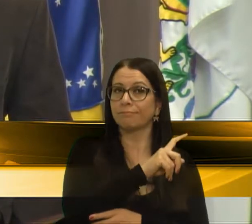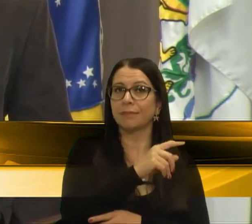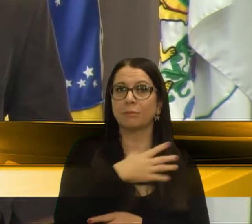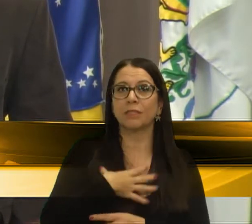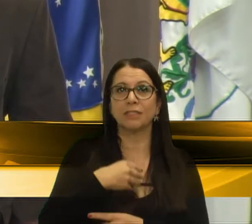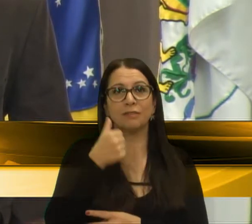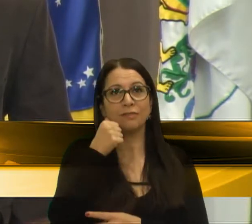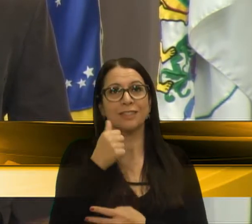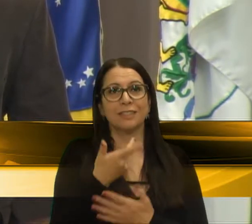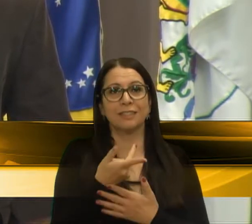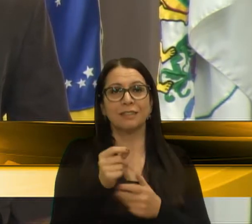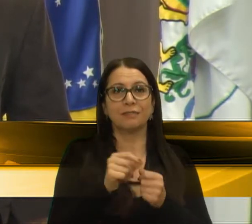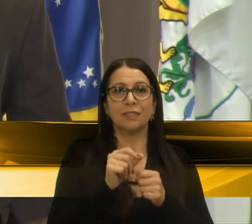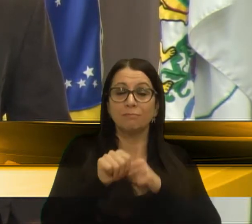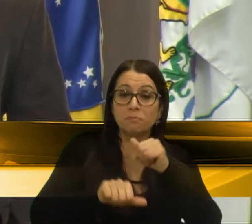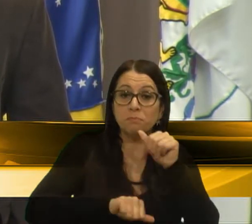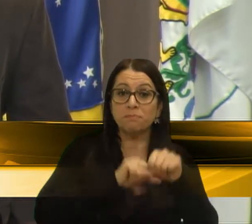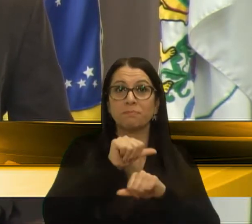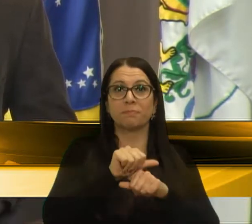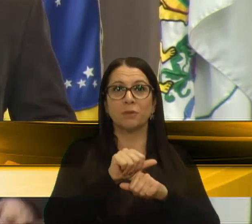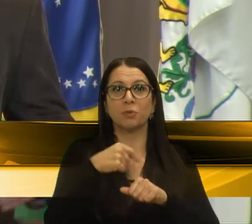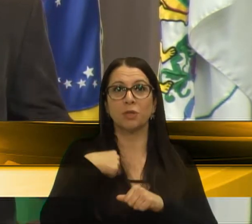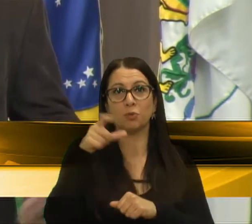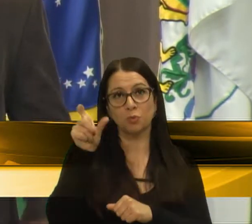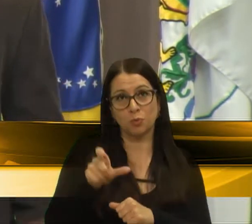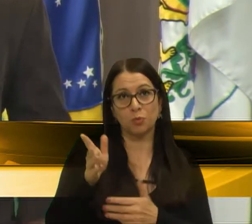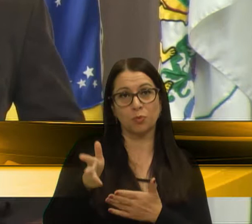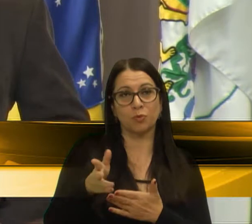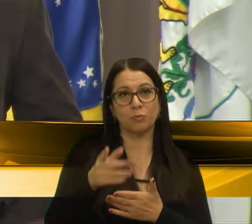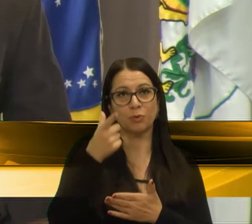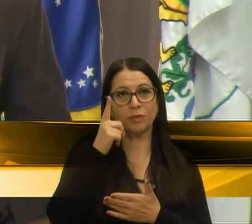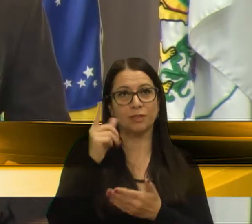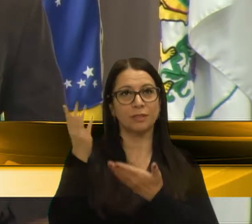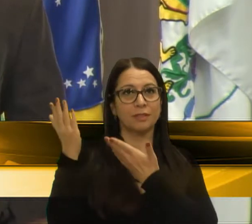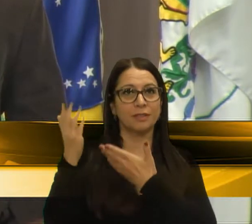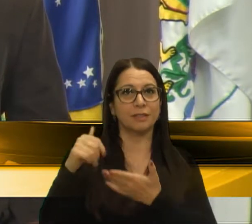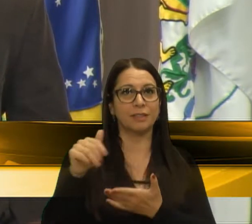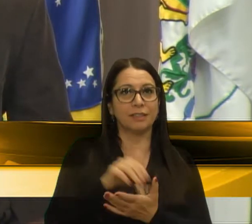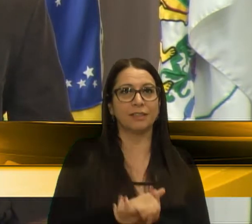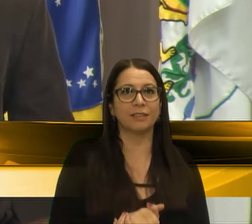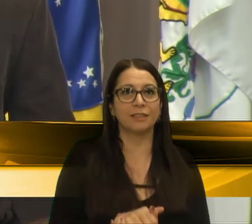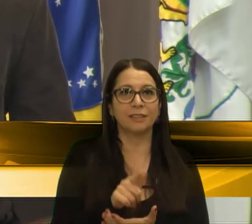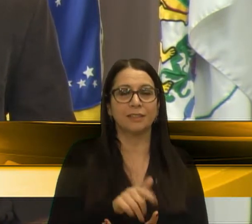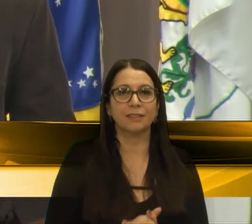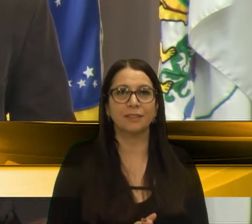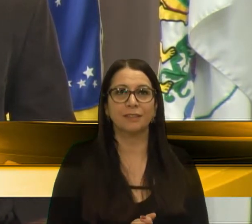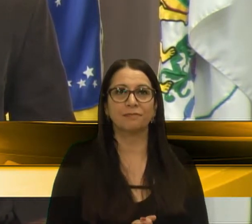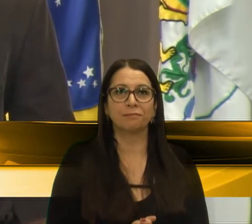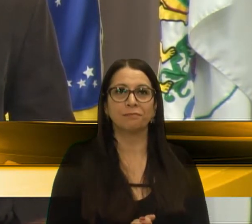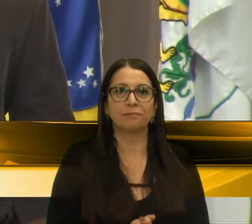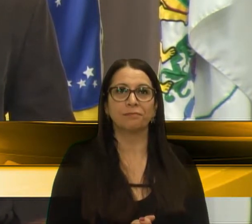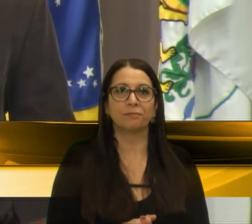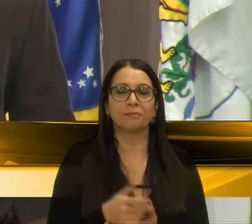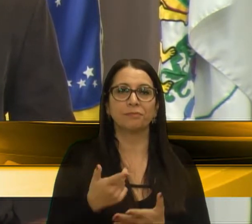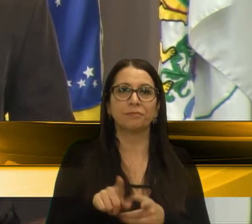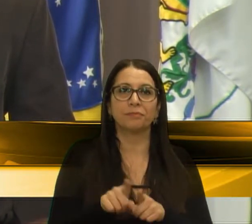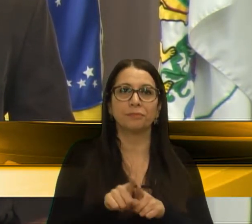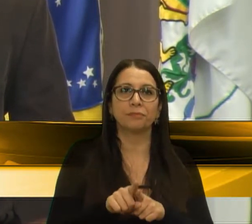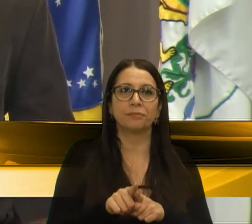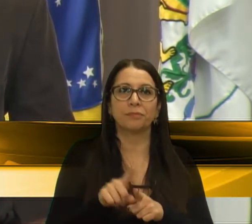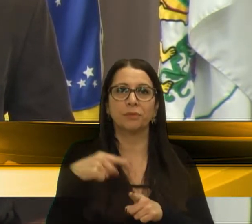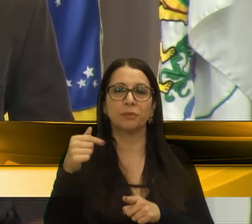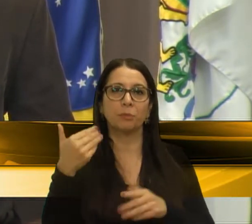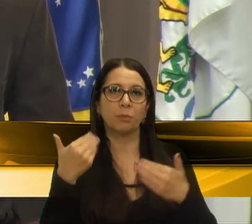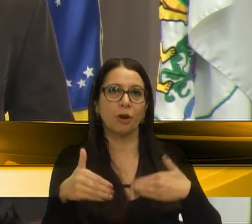filhas me fizeram me transformar aquilo que eu sou para poder receber essa homenagem hoje. A Fernanda teve prova de química, não pôde estar presente